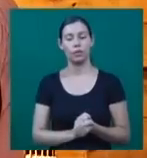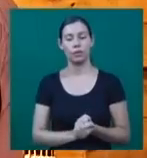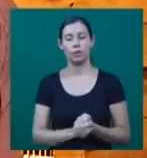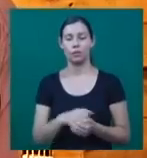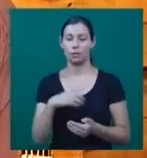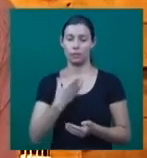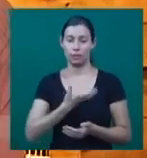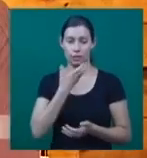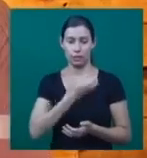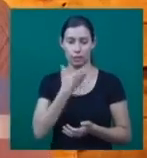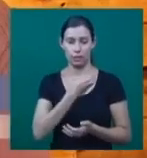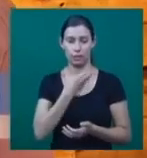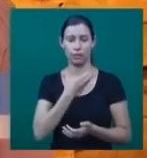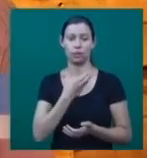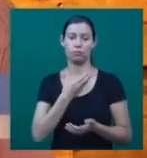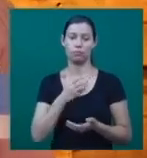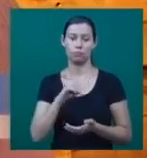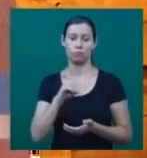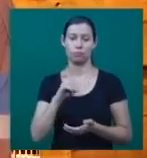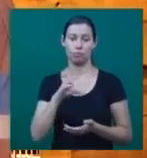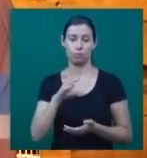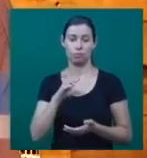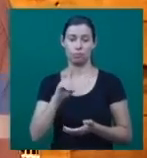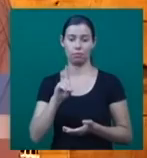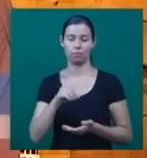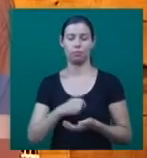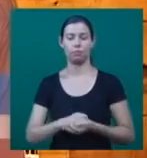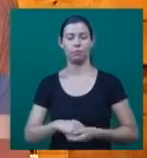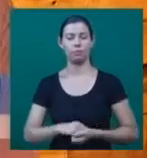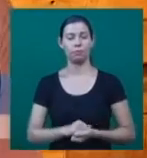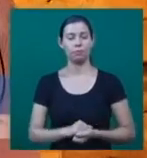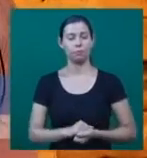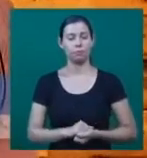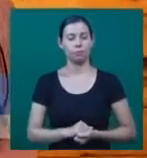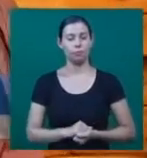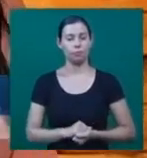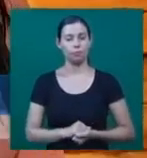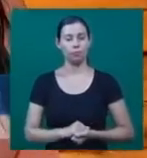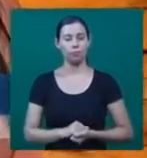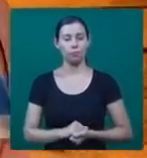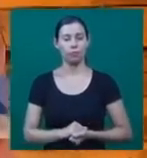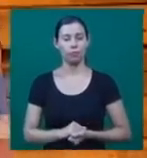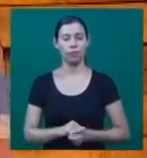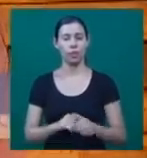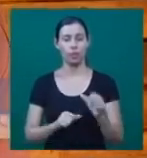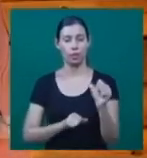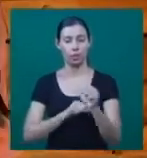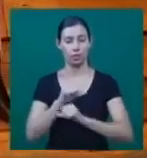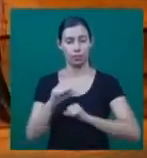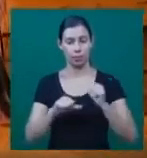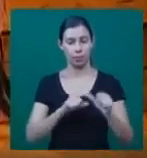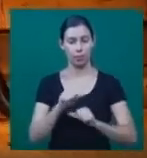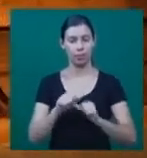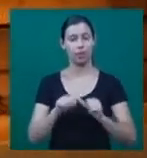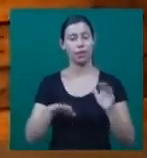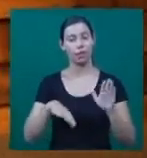área profissional para seguir um sonho tem os seus desafios. E o Vinícius teve coragem. Ele era advogado e se